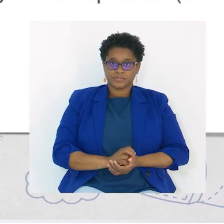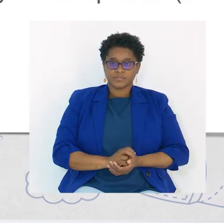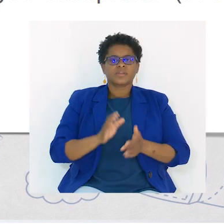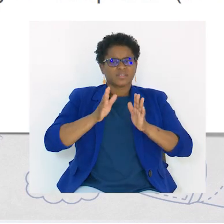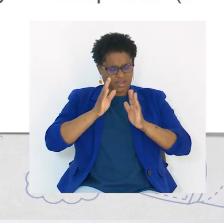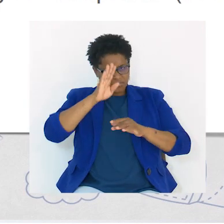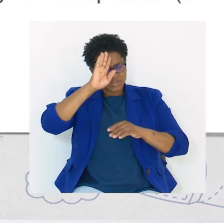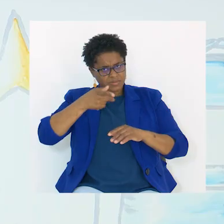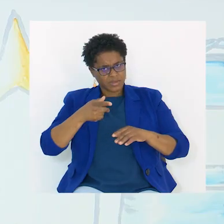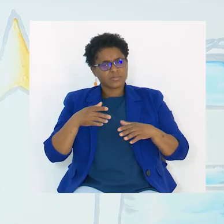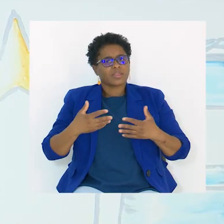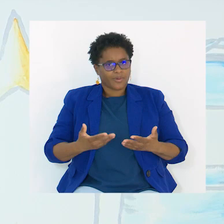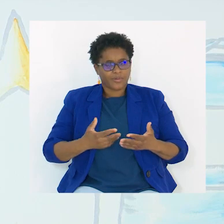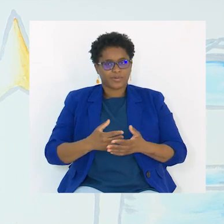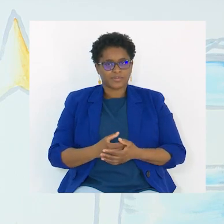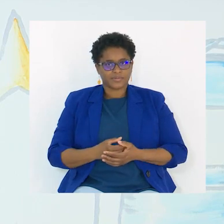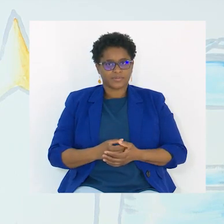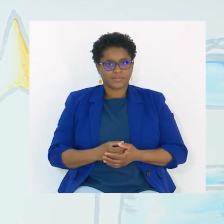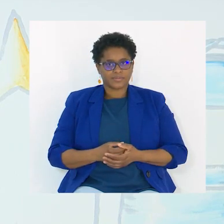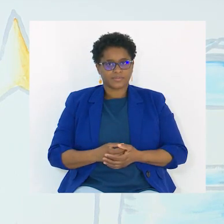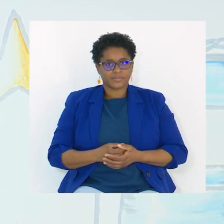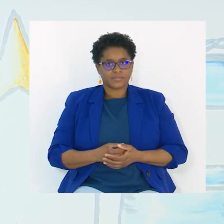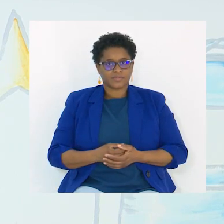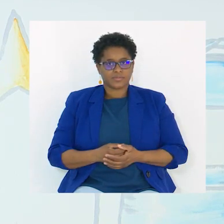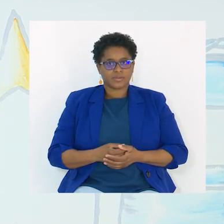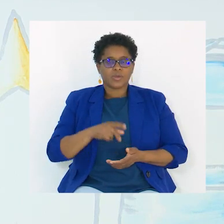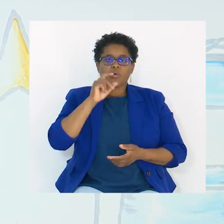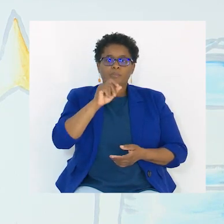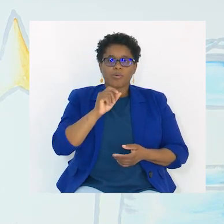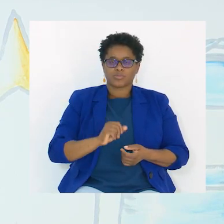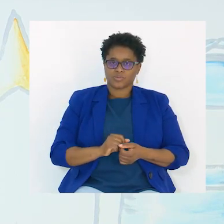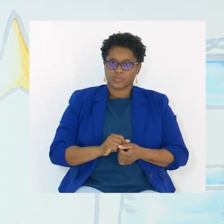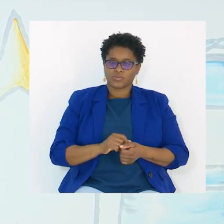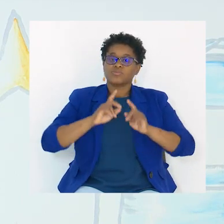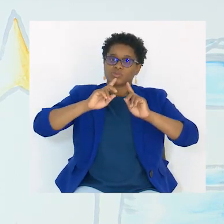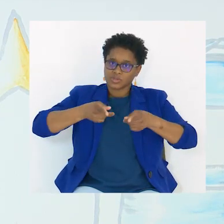Já sabemos então o ponto de referência